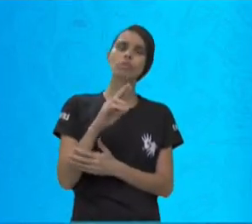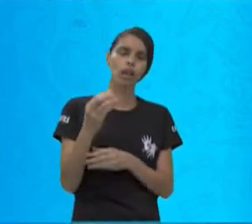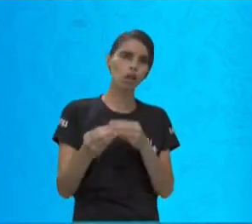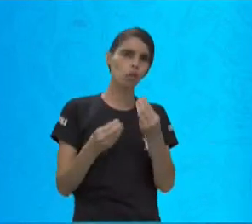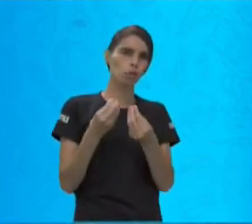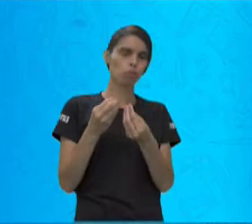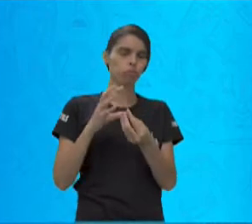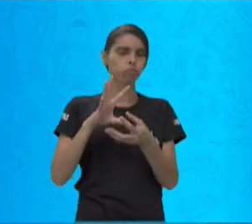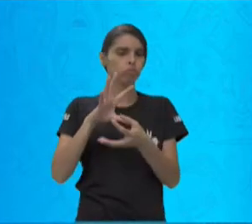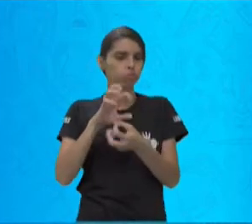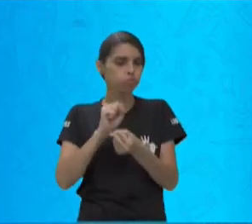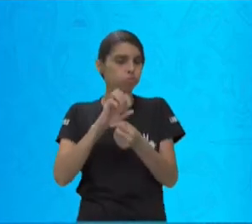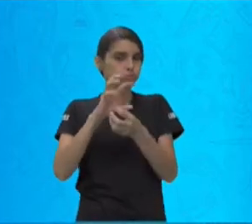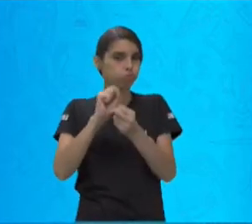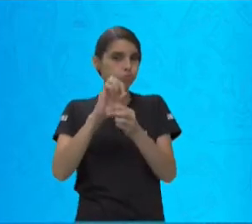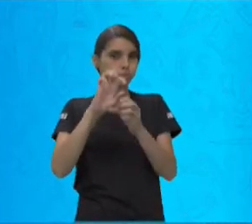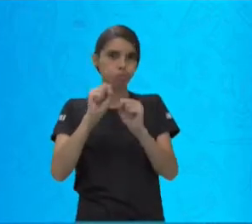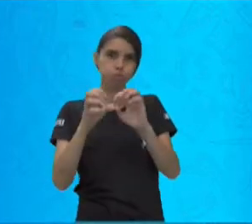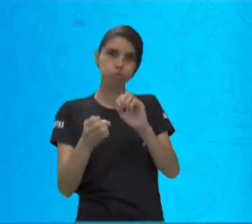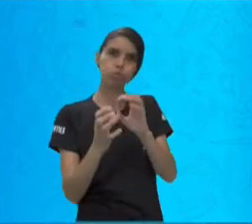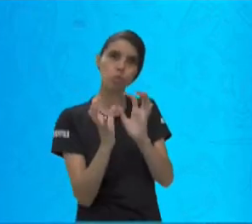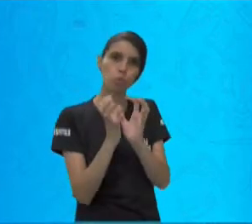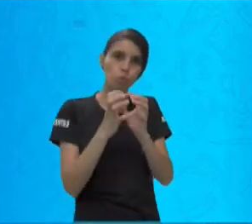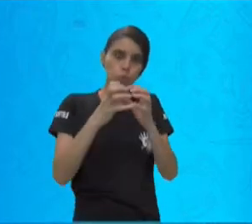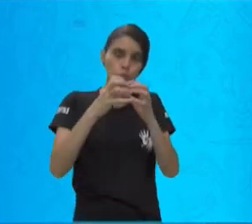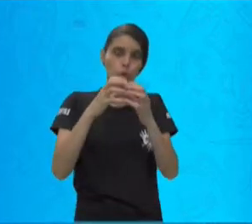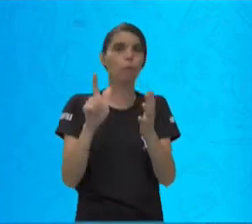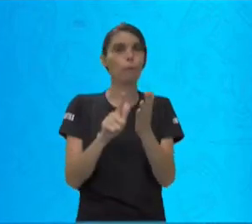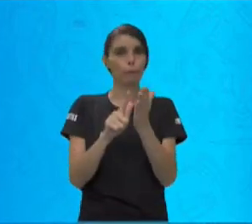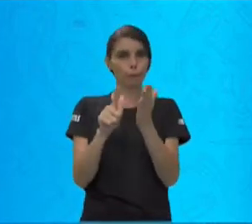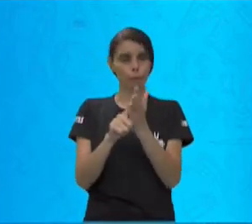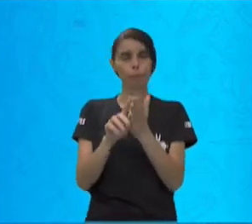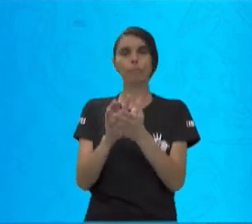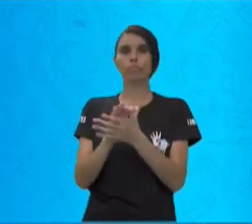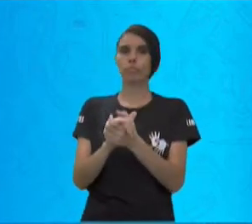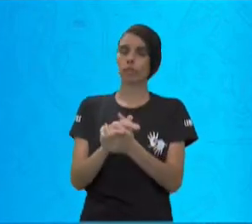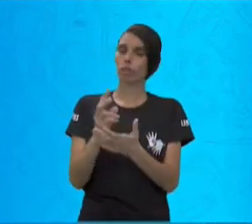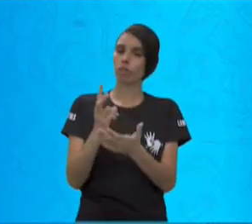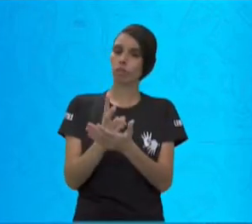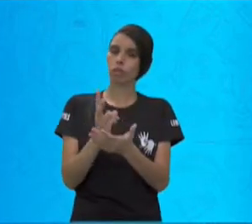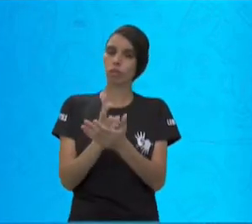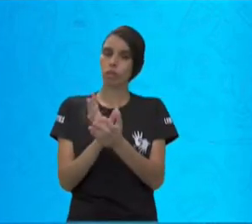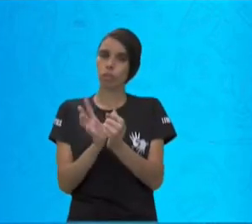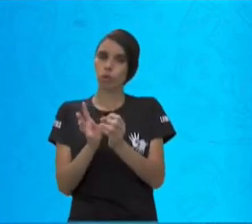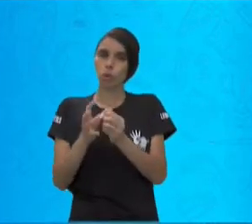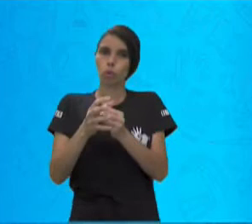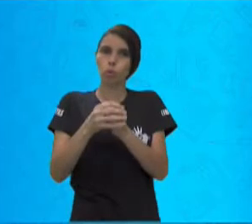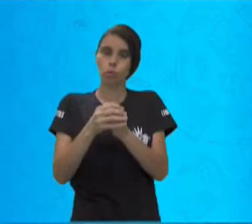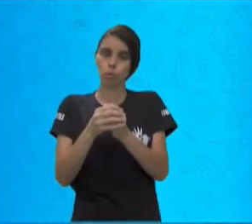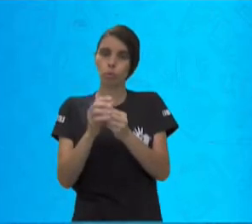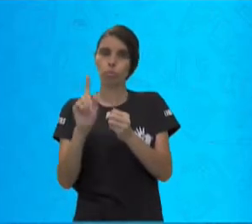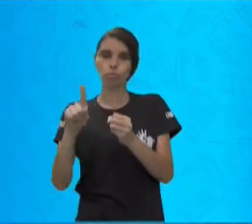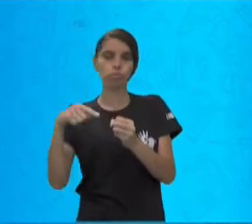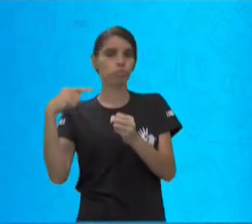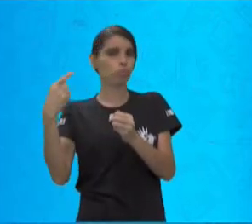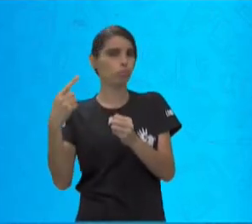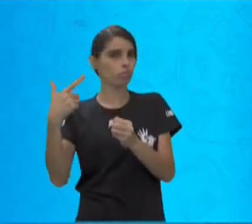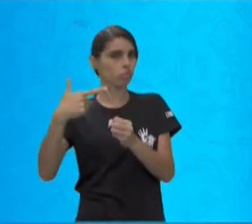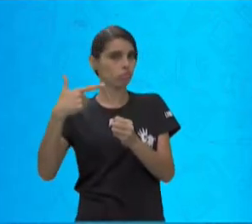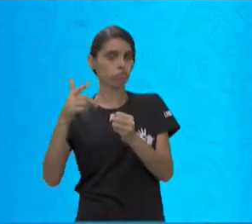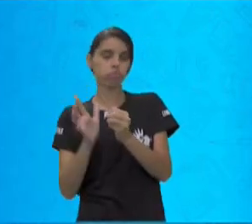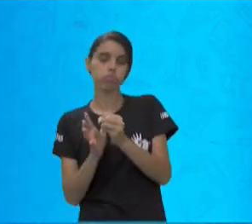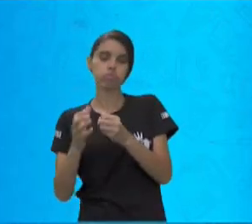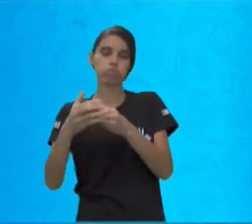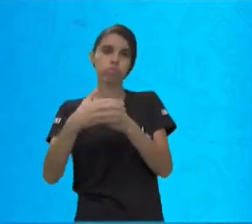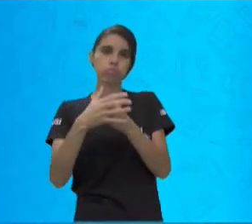amassar formando-se uma bolinha e sempre colocando uma dentro da outra folha